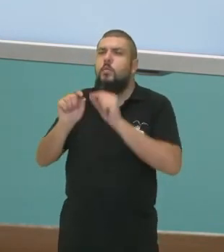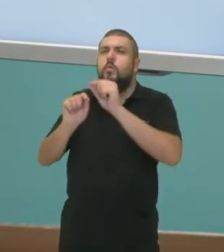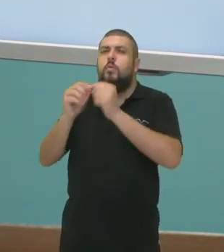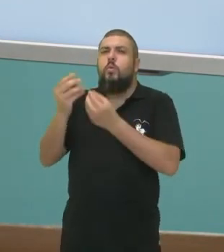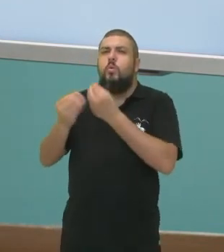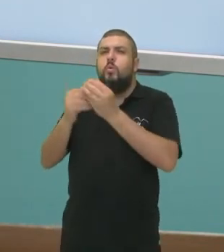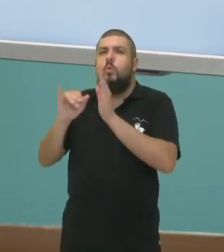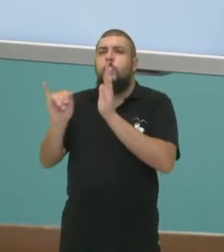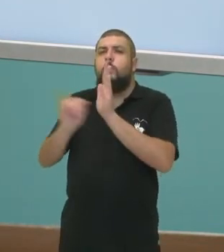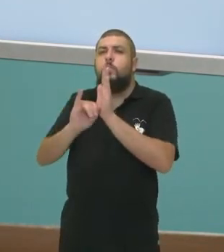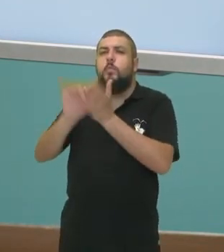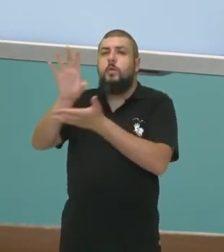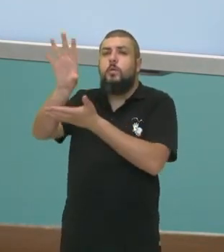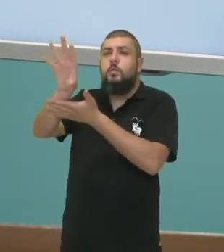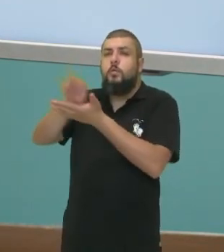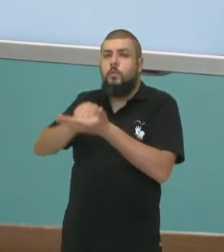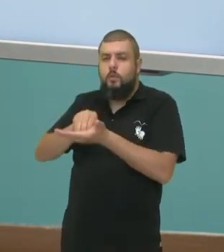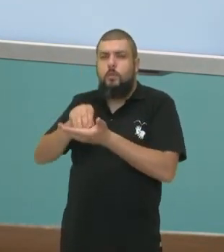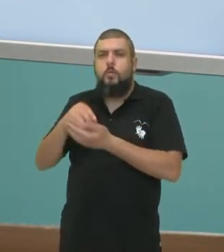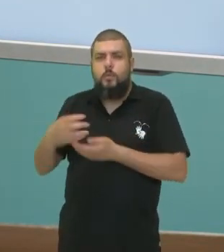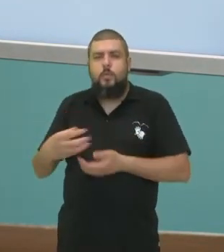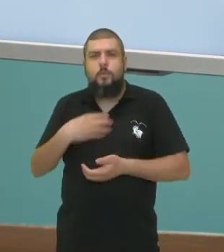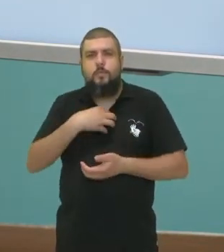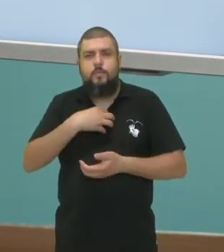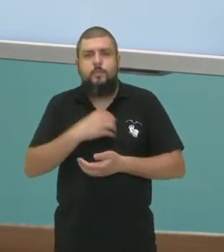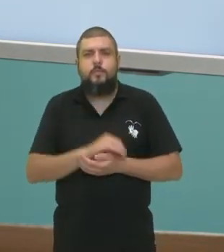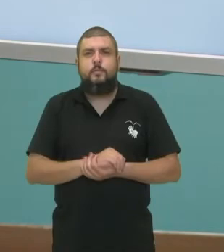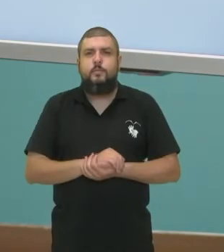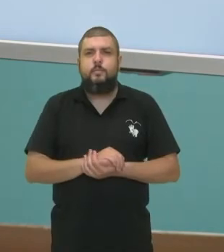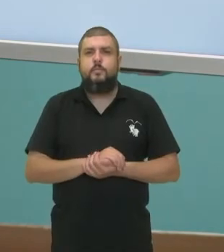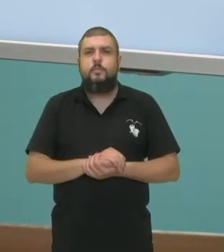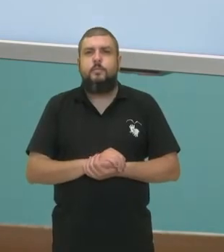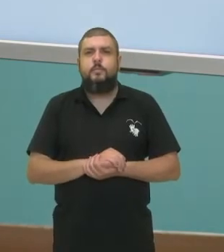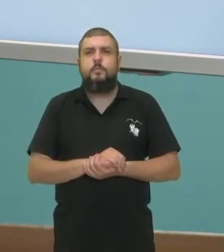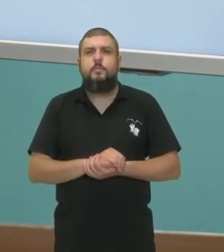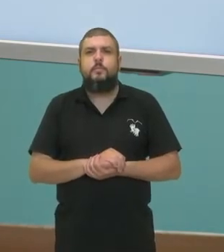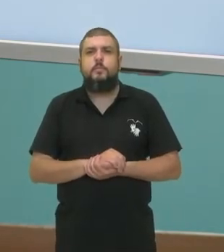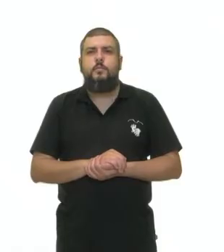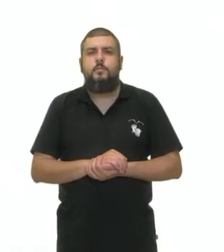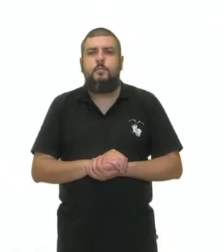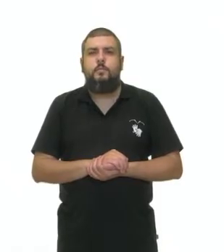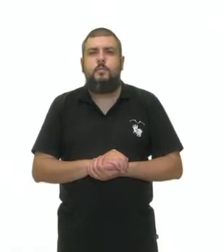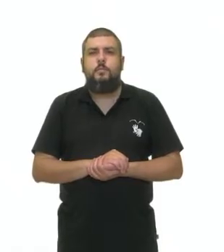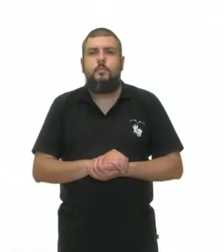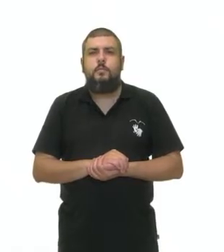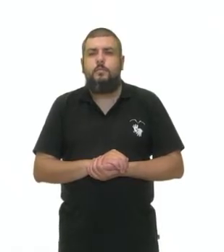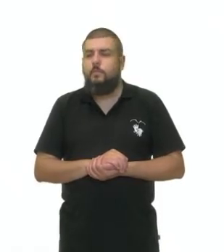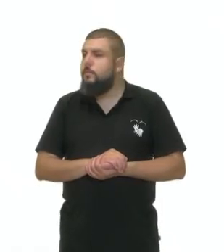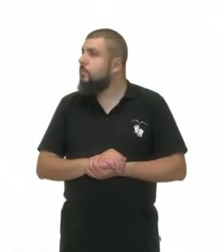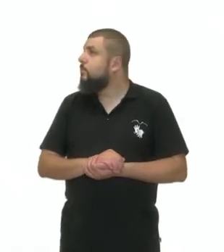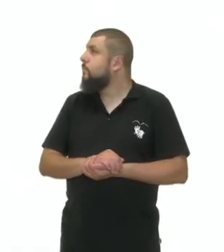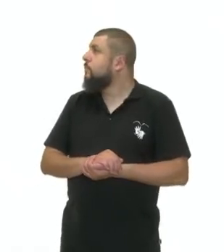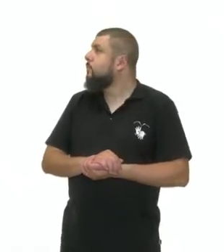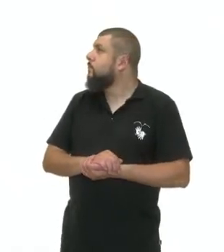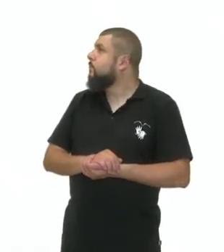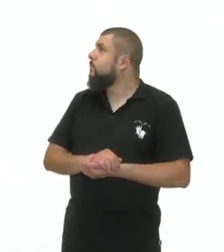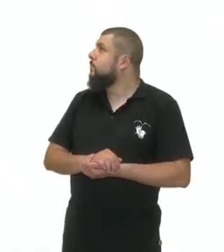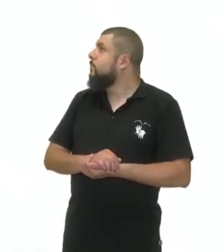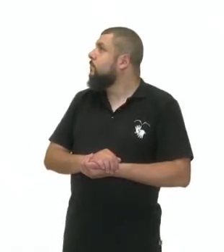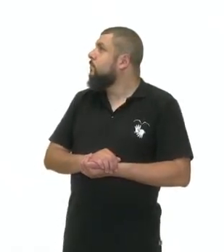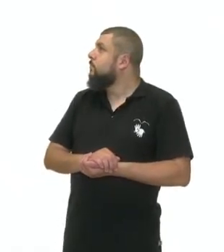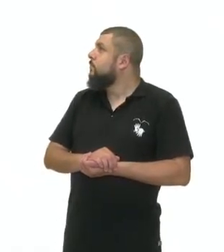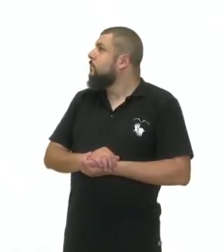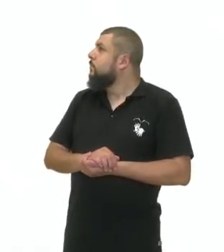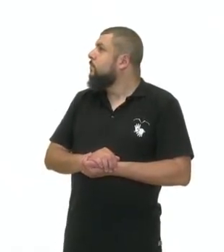se inspiram, né, na sensação do momento, digamos assim. A ver? Que la moda no sea motivo para que afecte